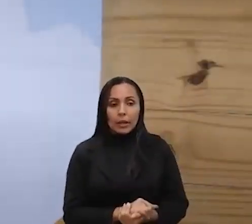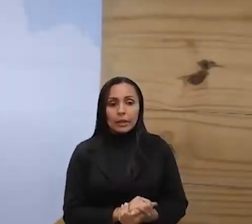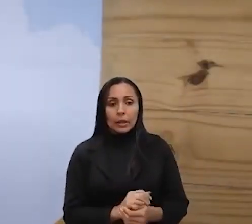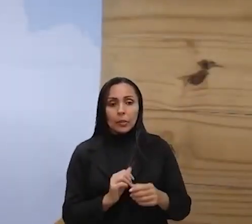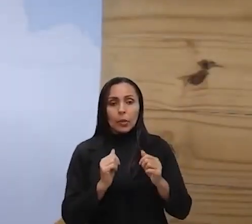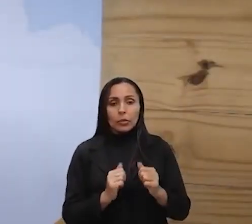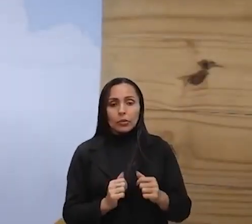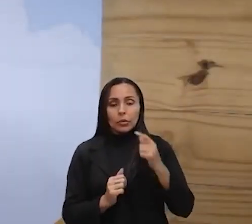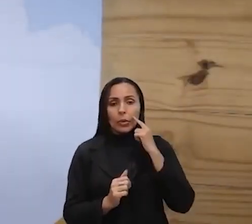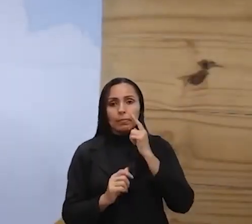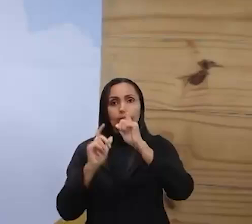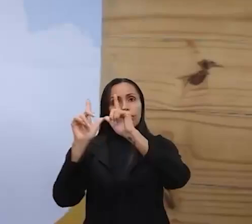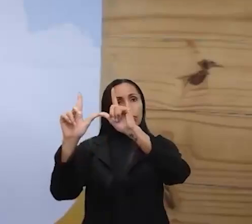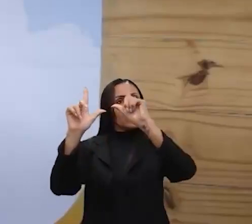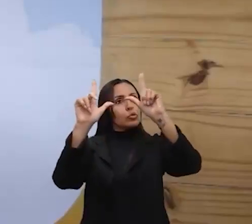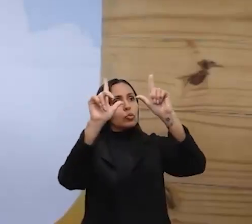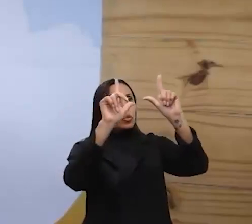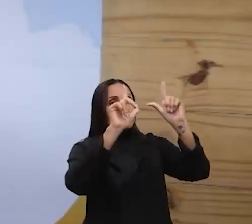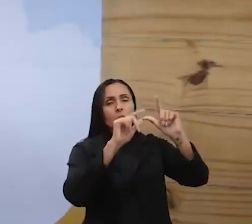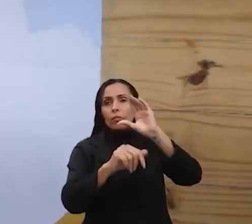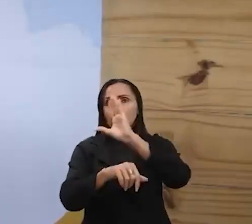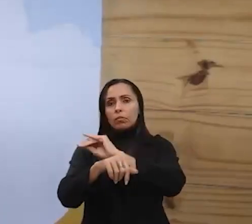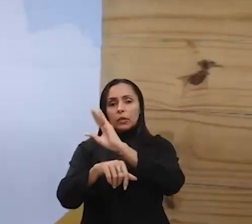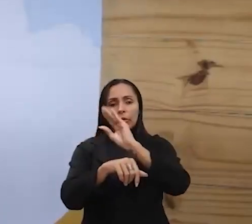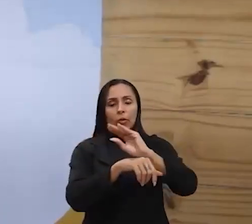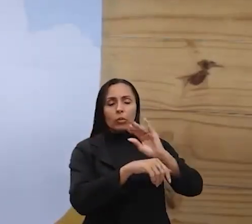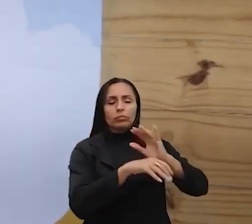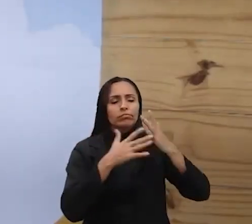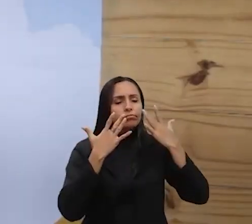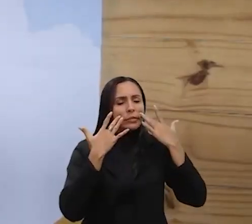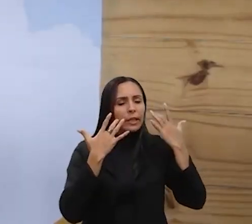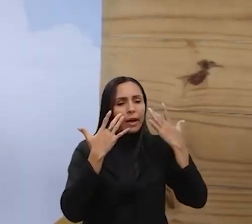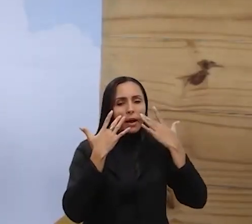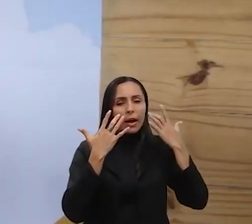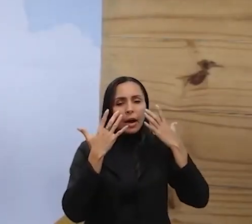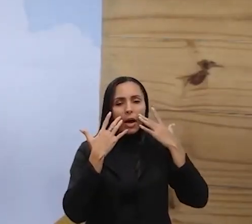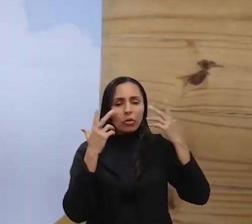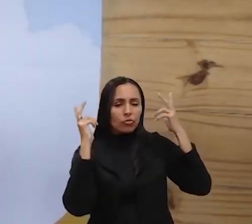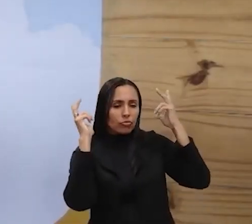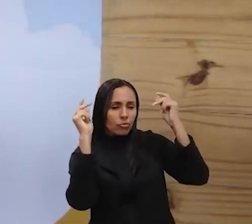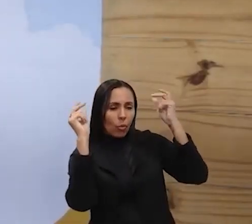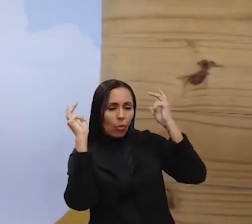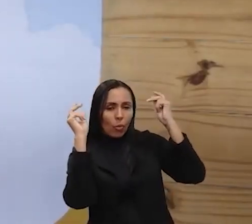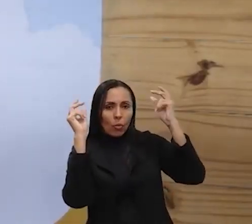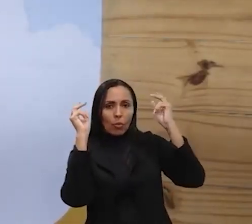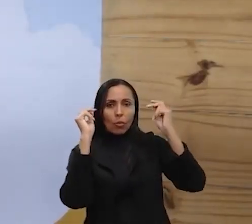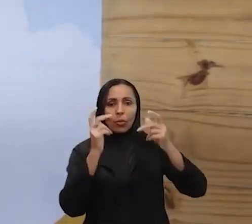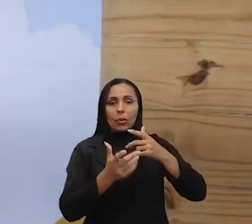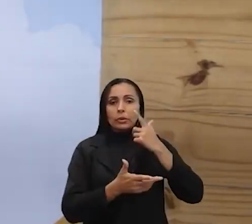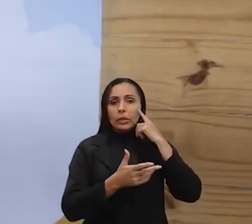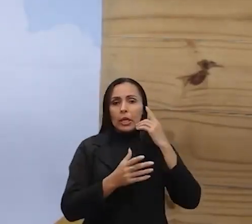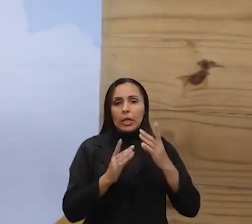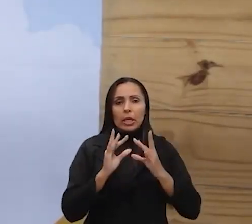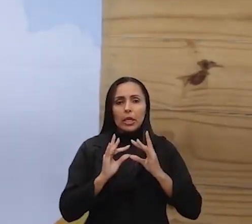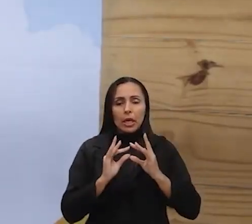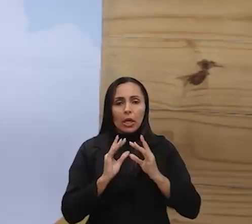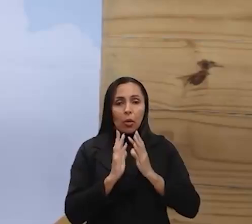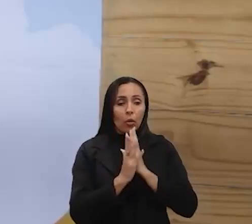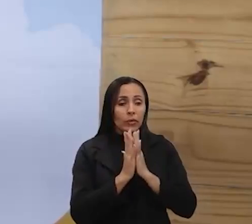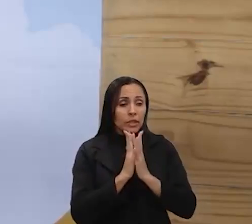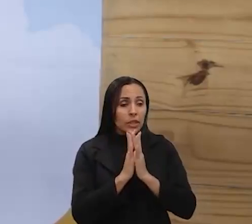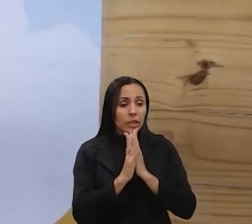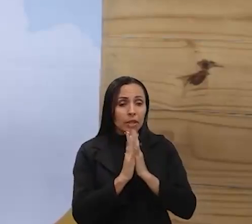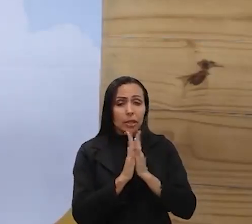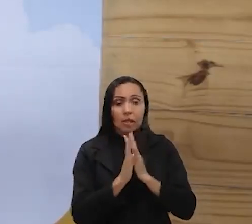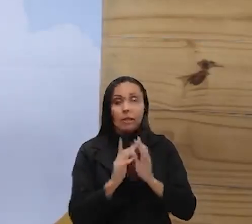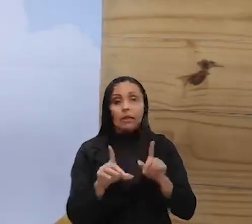possuem exposição, ele possui peça de teatro, ele tem show, ele tem oficinas, diversas atividades. E